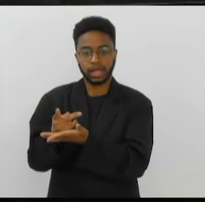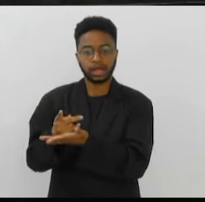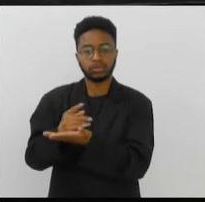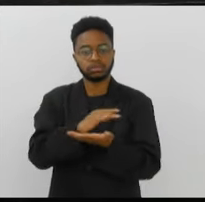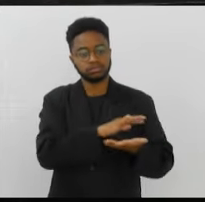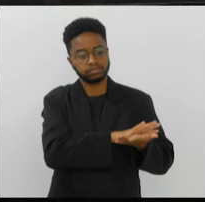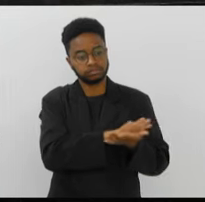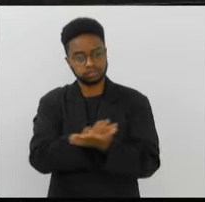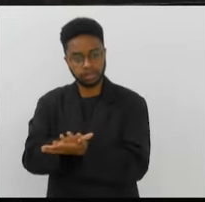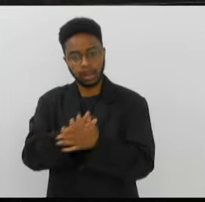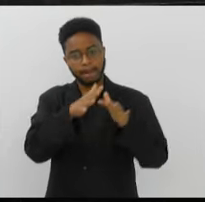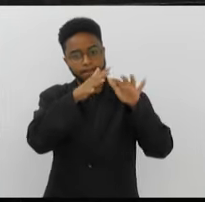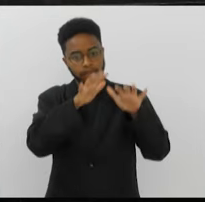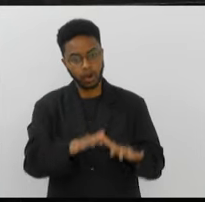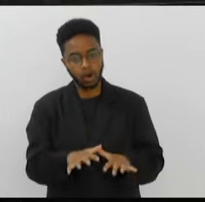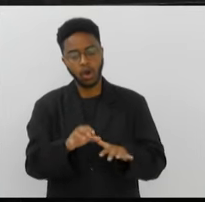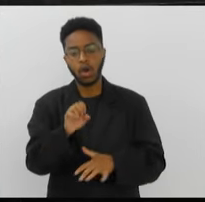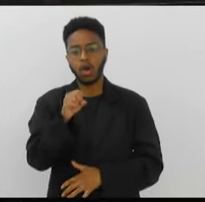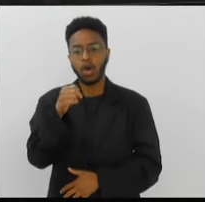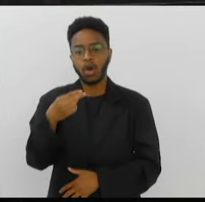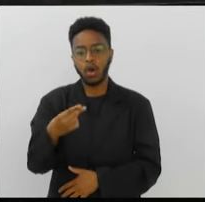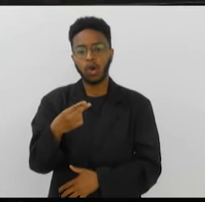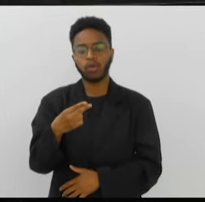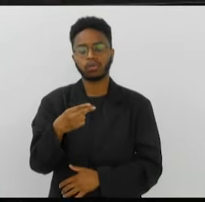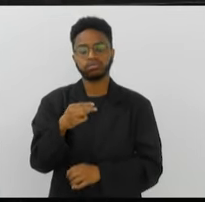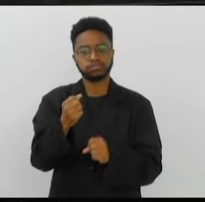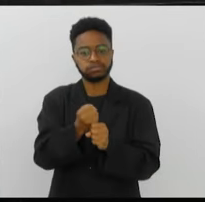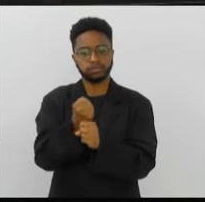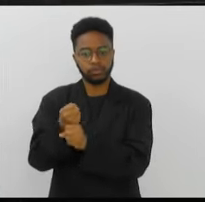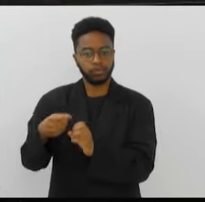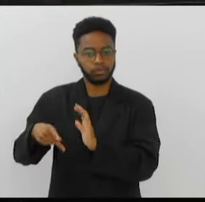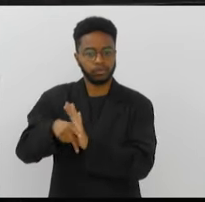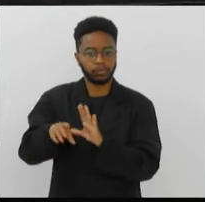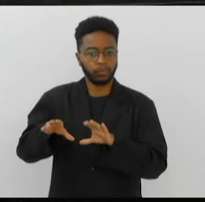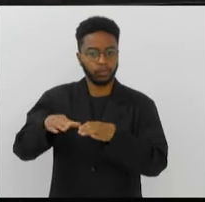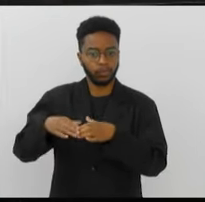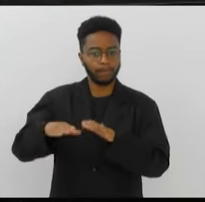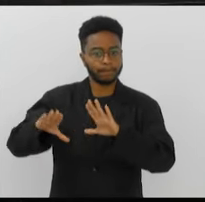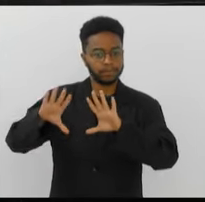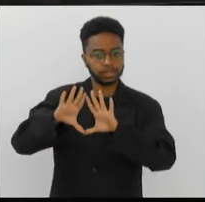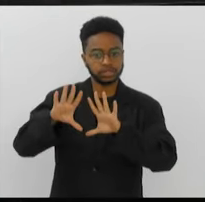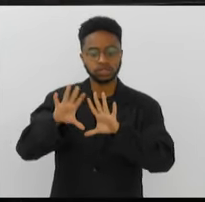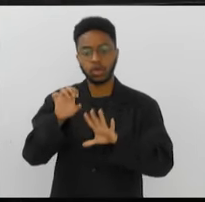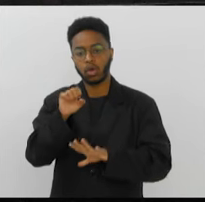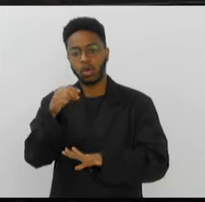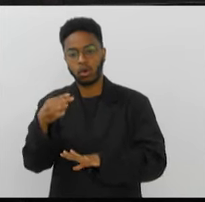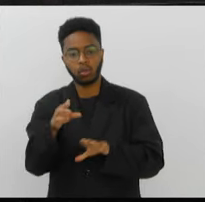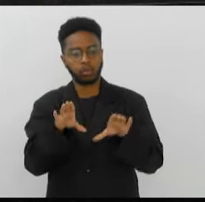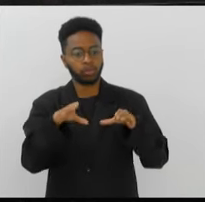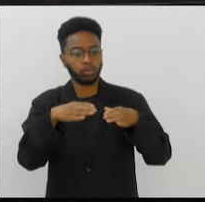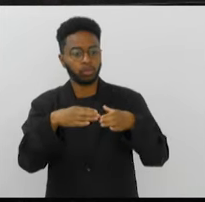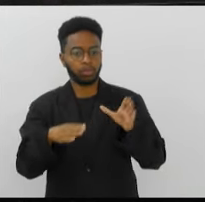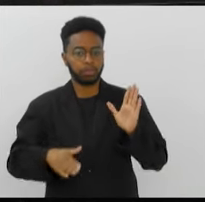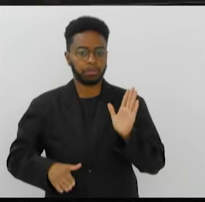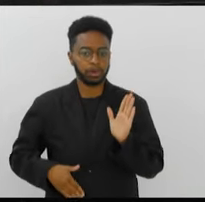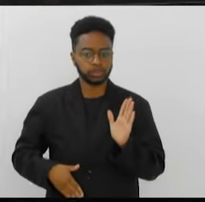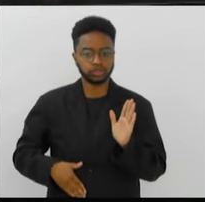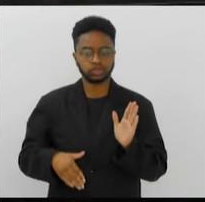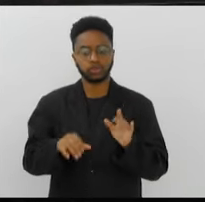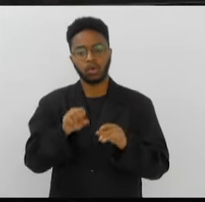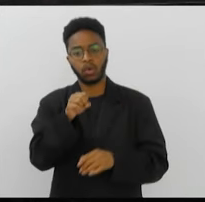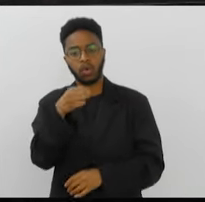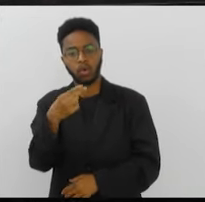demolidas, ou construídas pela milícia, ou construídas pelo narcotráfico, ou